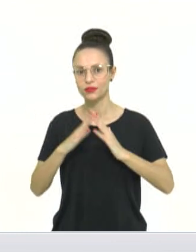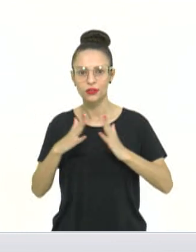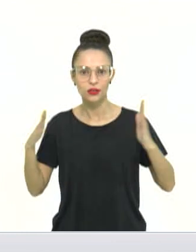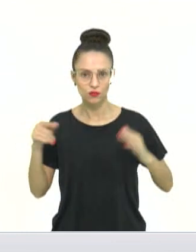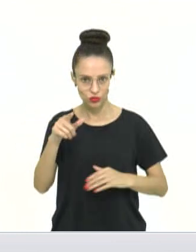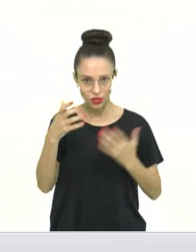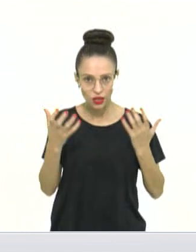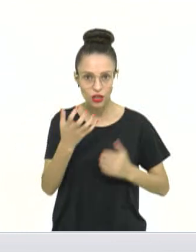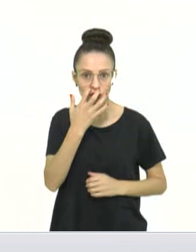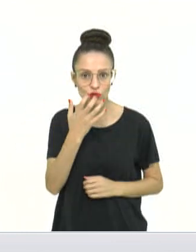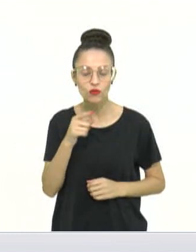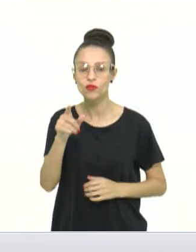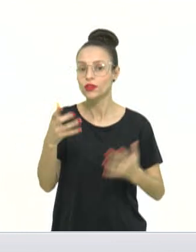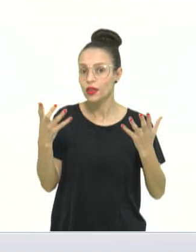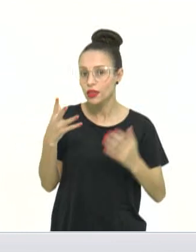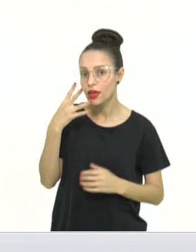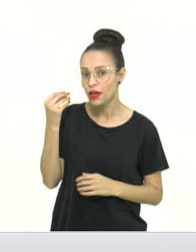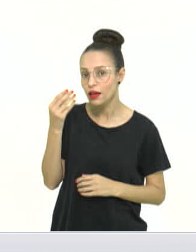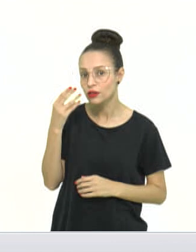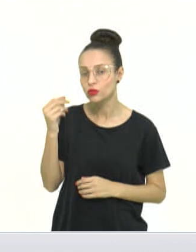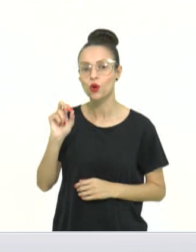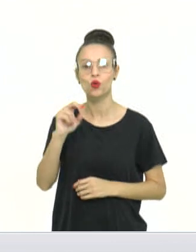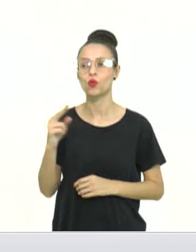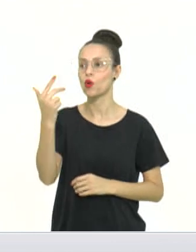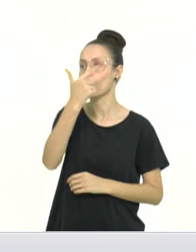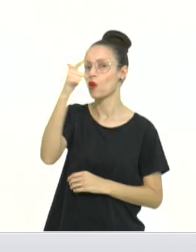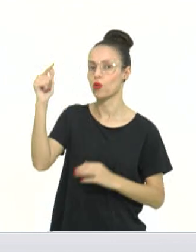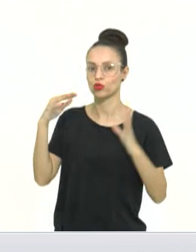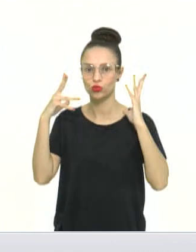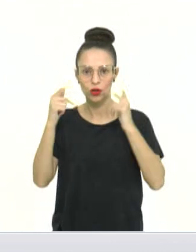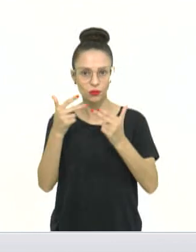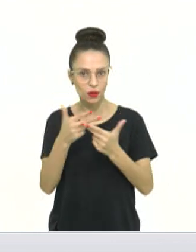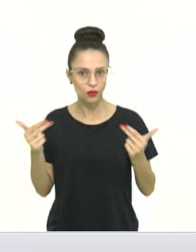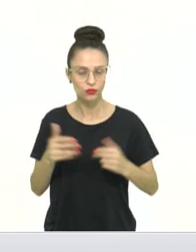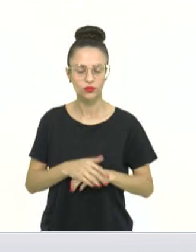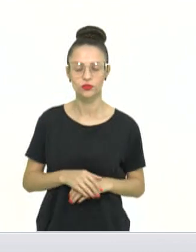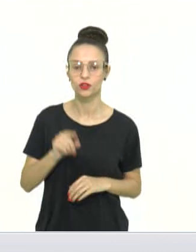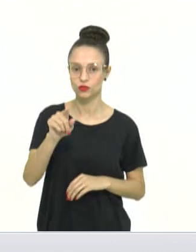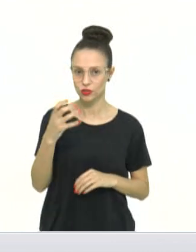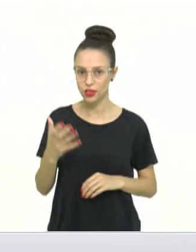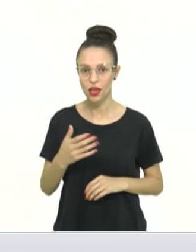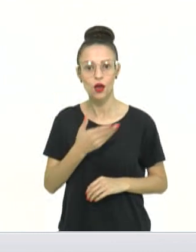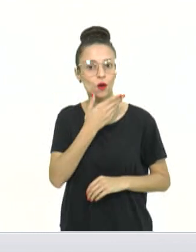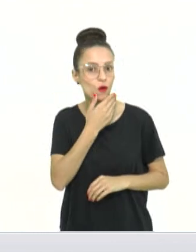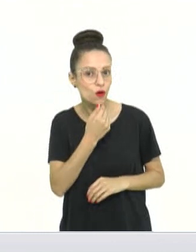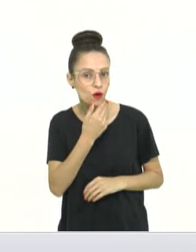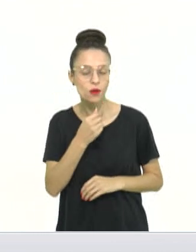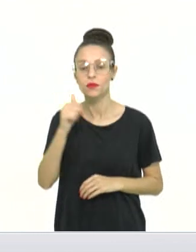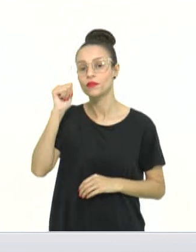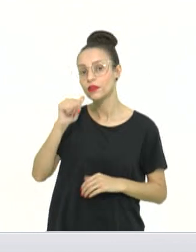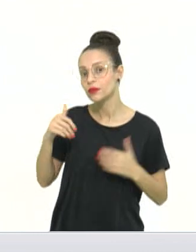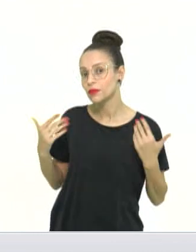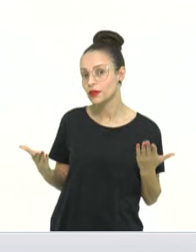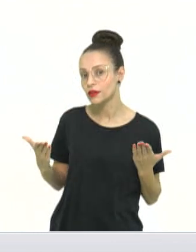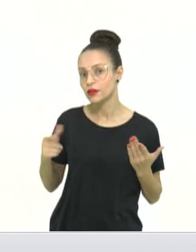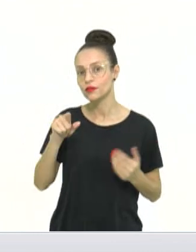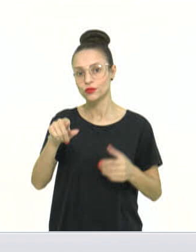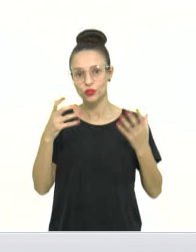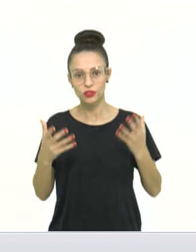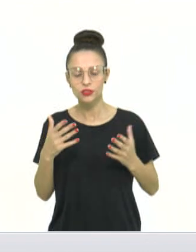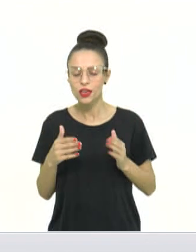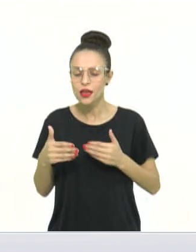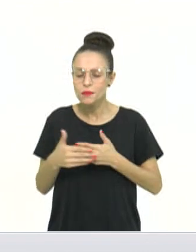um cachorro? Você quer um gato ou outro tipo de pet? Você quer um macho ou você quer uma fêmea? Você quer